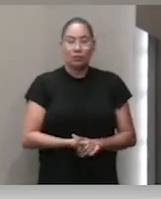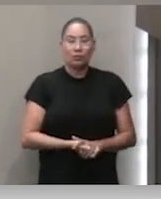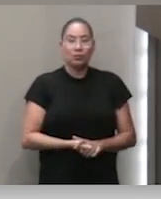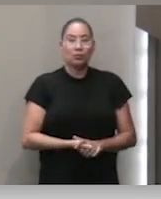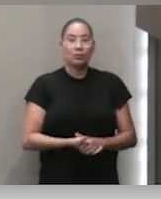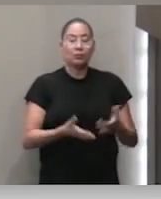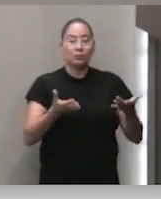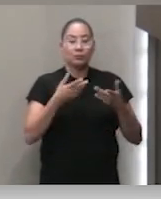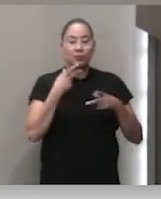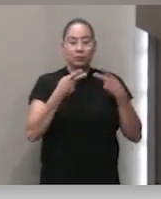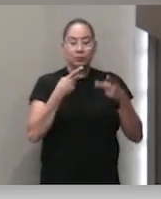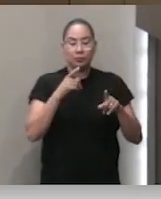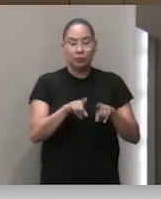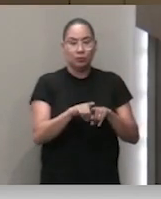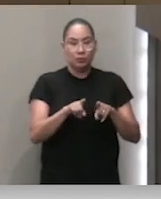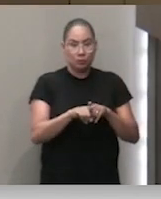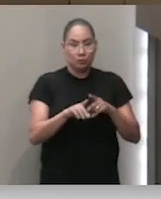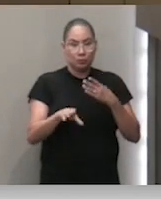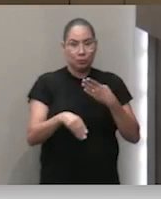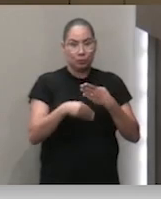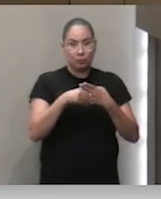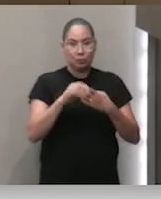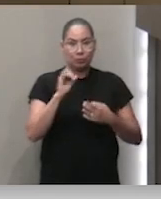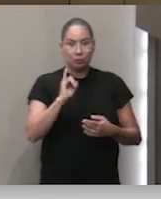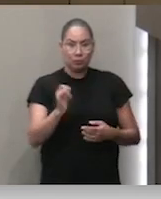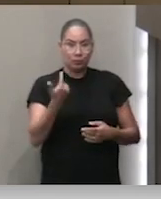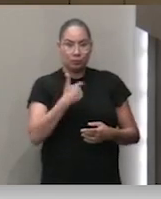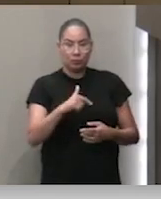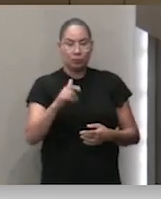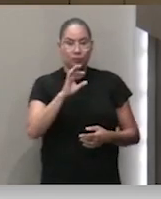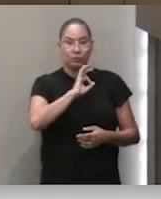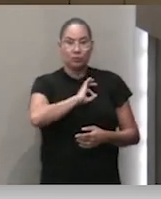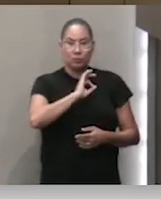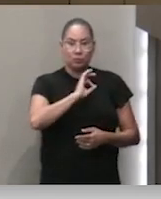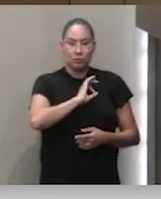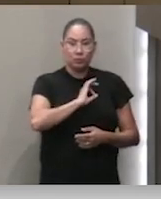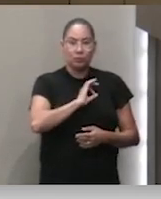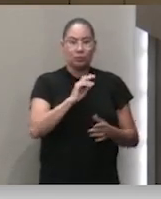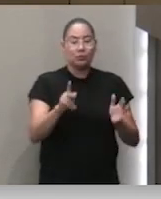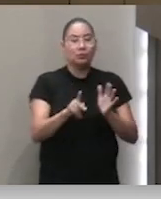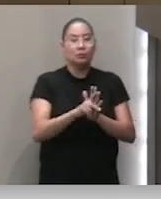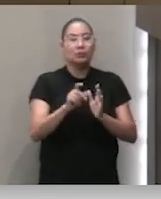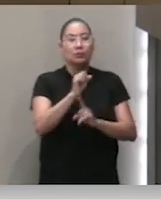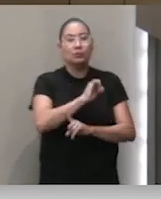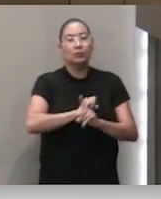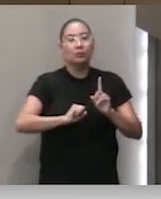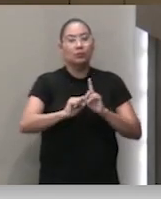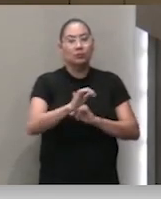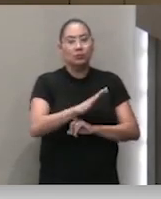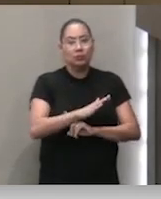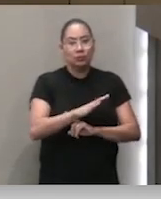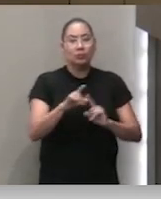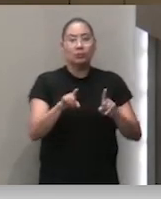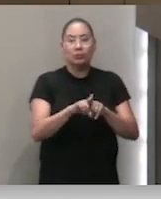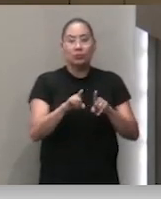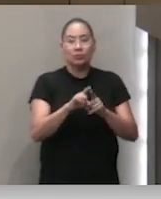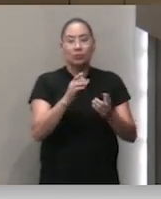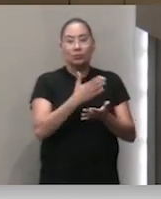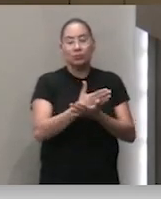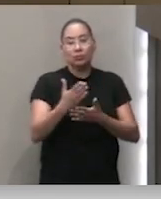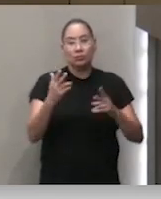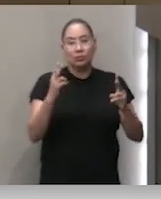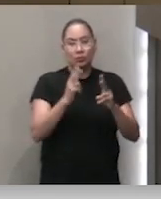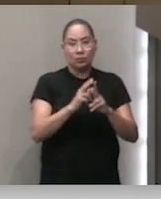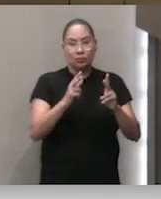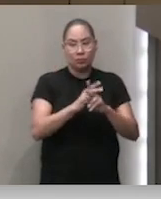queria dizer, vereador Gil Krug, se não fosse a brigada militar, a própria sociedade iria baixar o sarrafo nesse bando de maconheiros